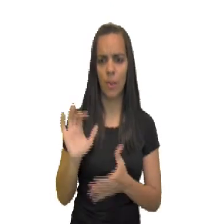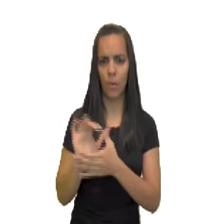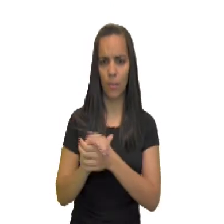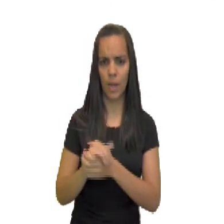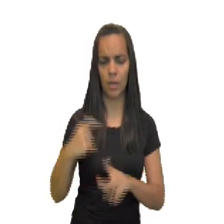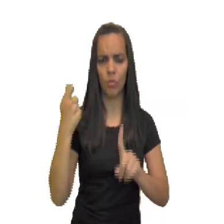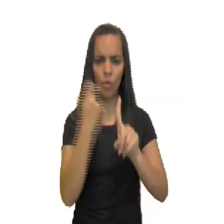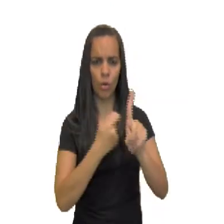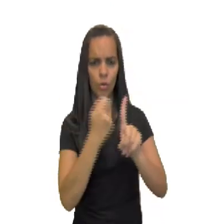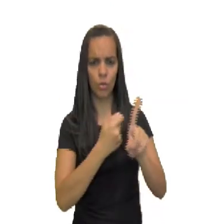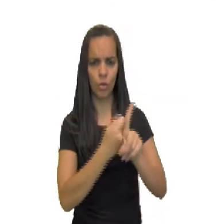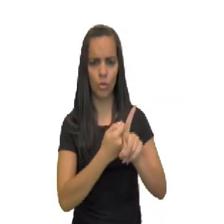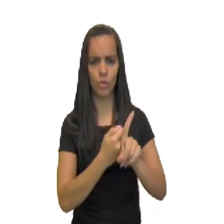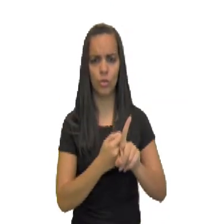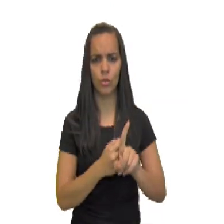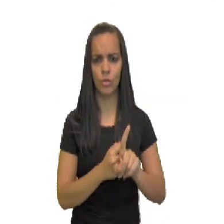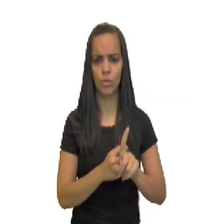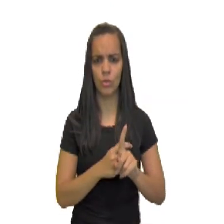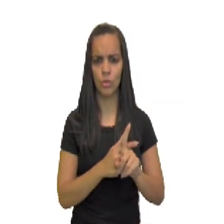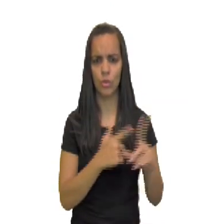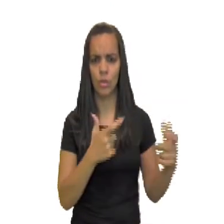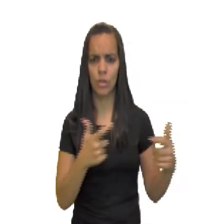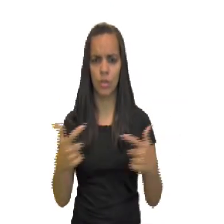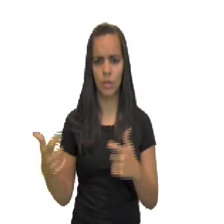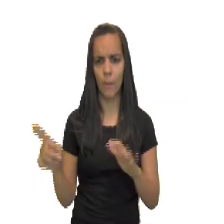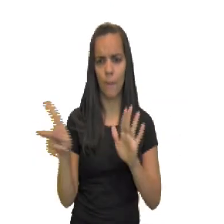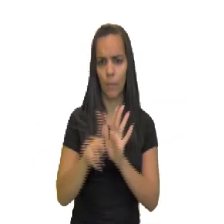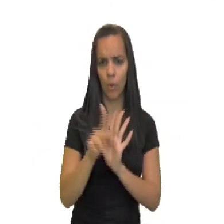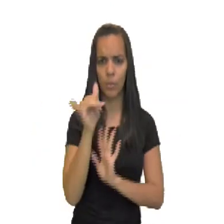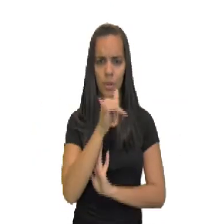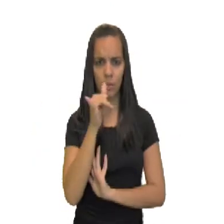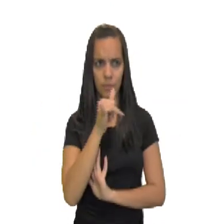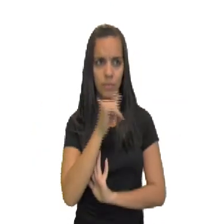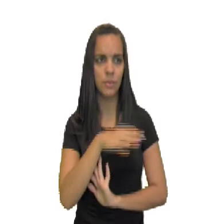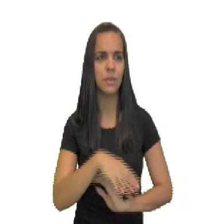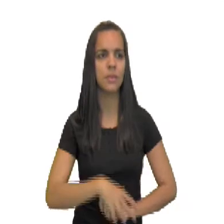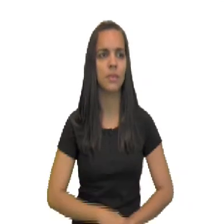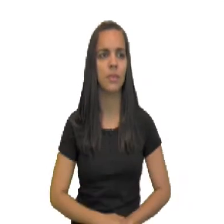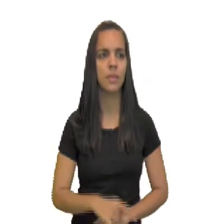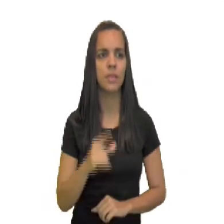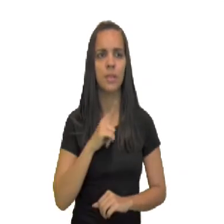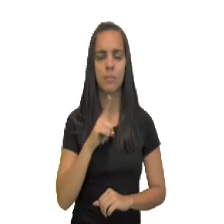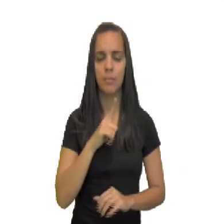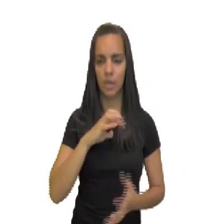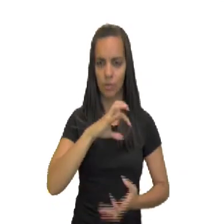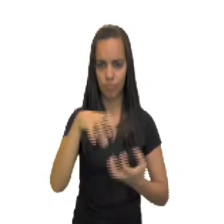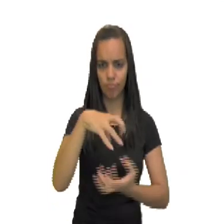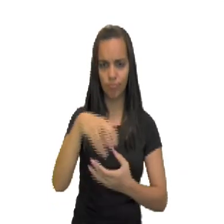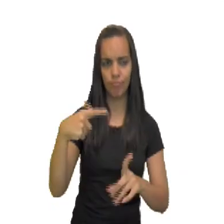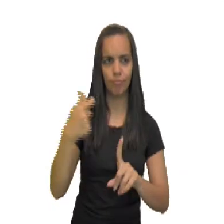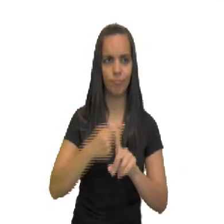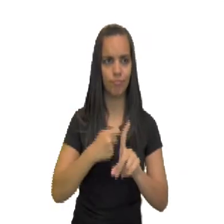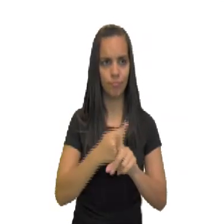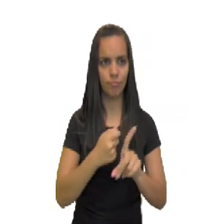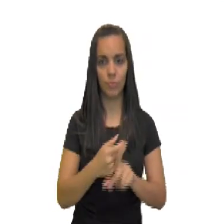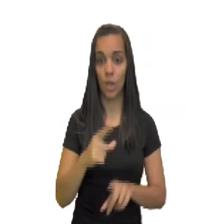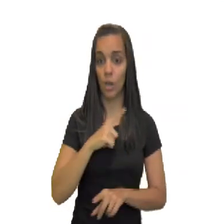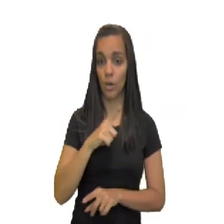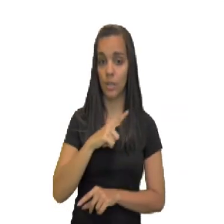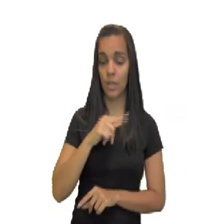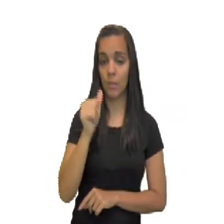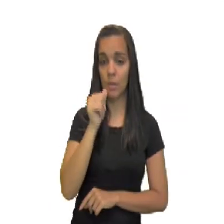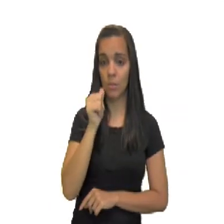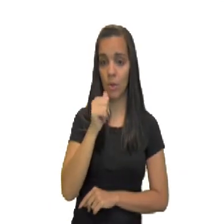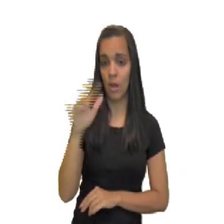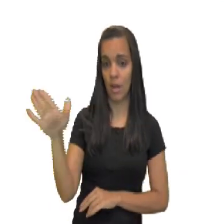marido, Garibaldi, também na Itália, contra as tropas revolucionárias. Fernanda Montenegro, a